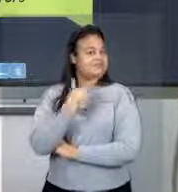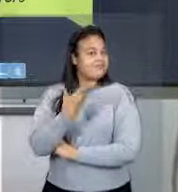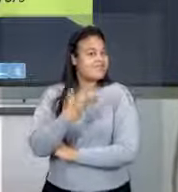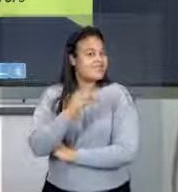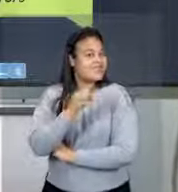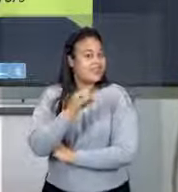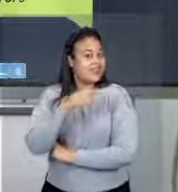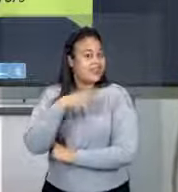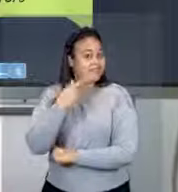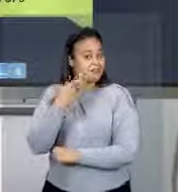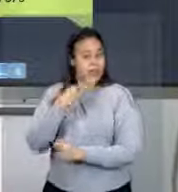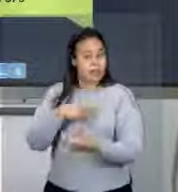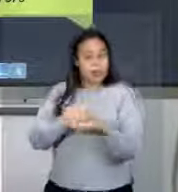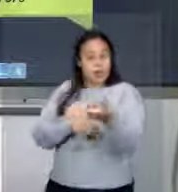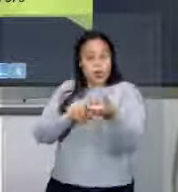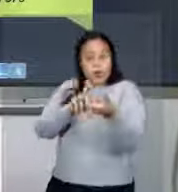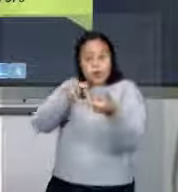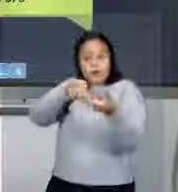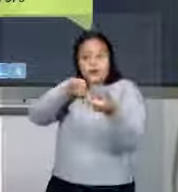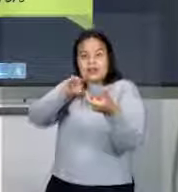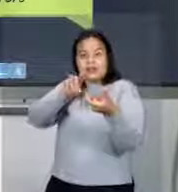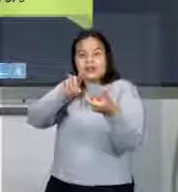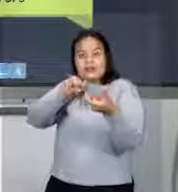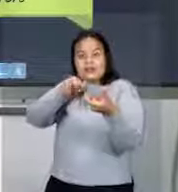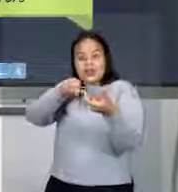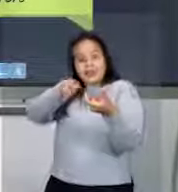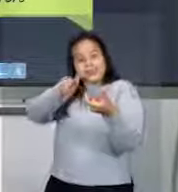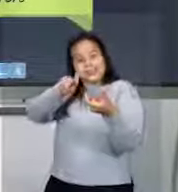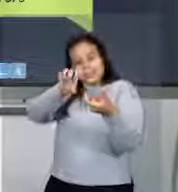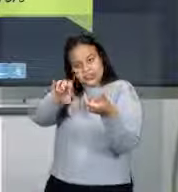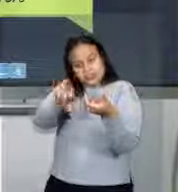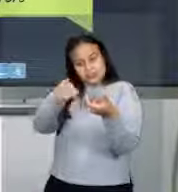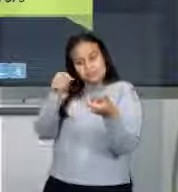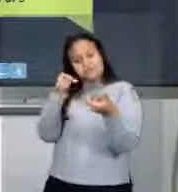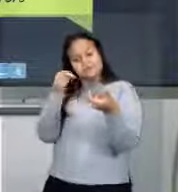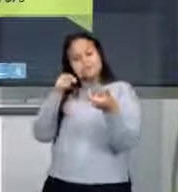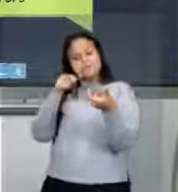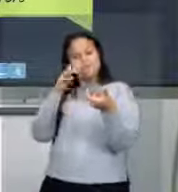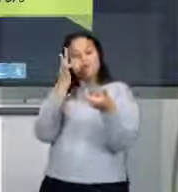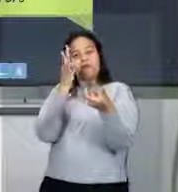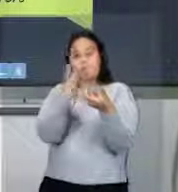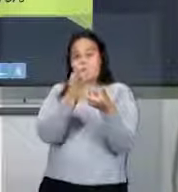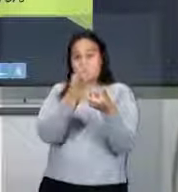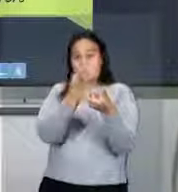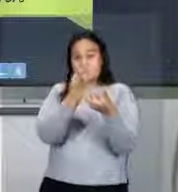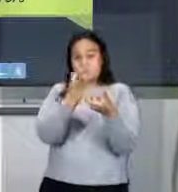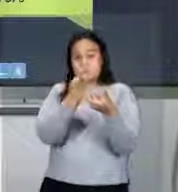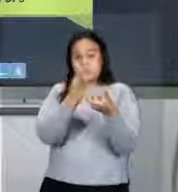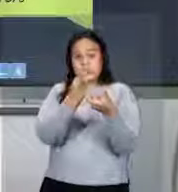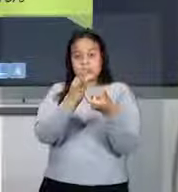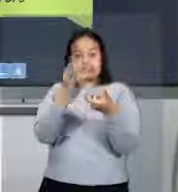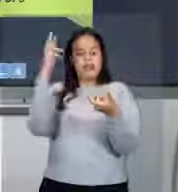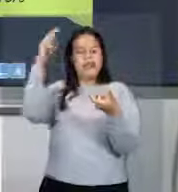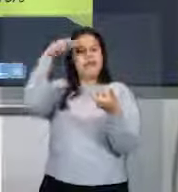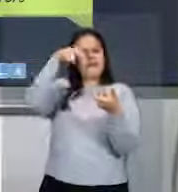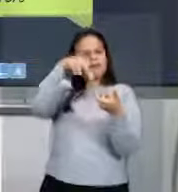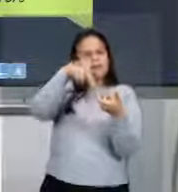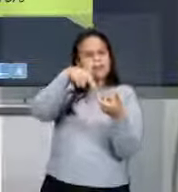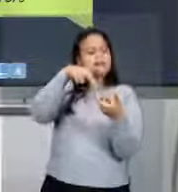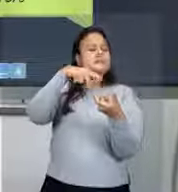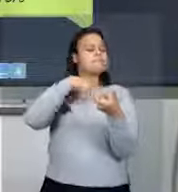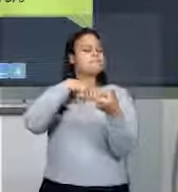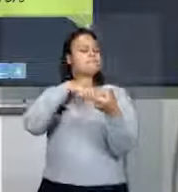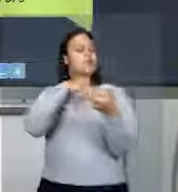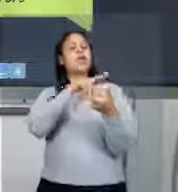em unidades, se a unidade ela está fazendo referência